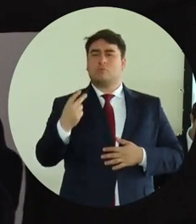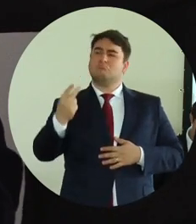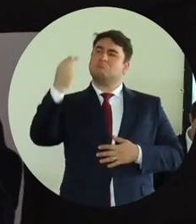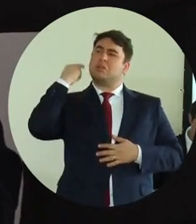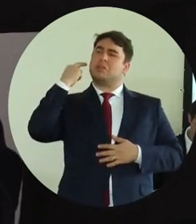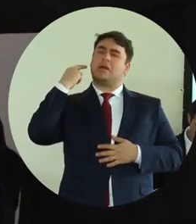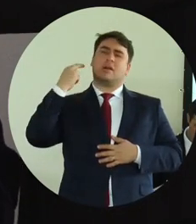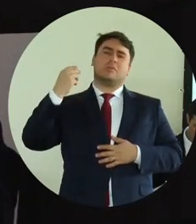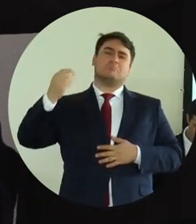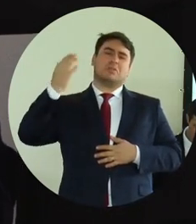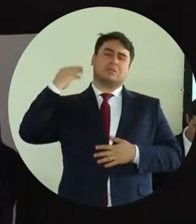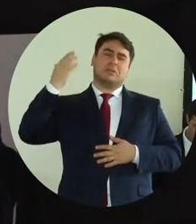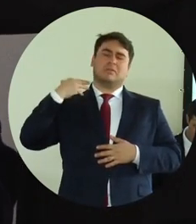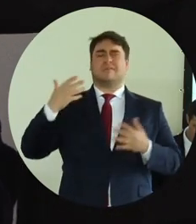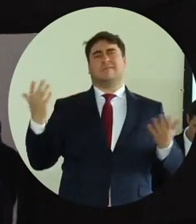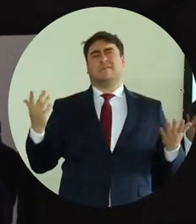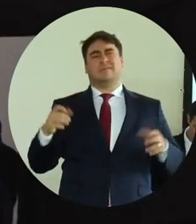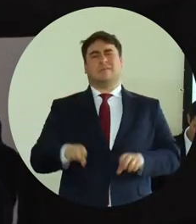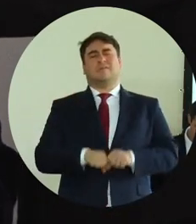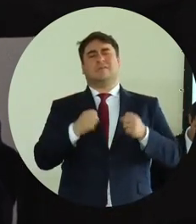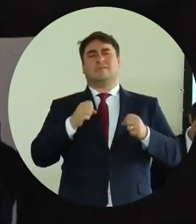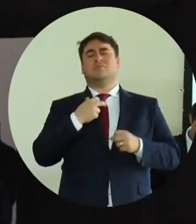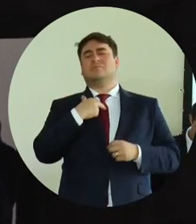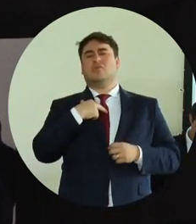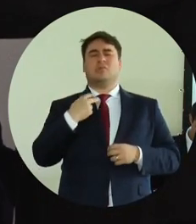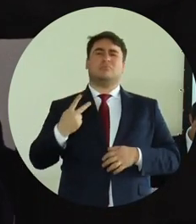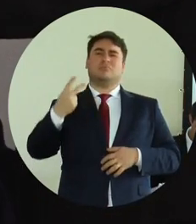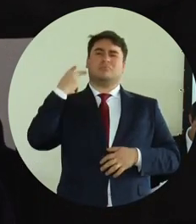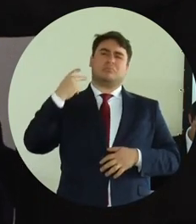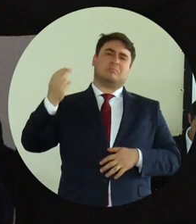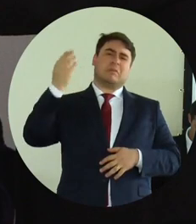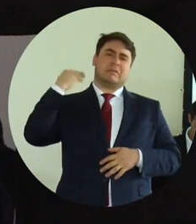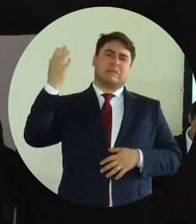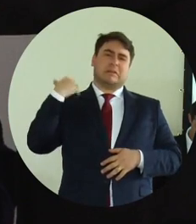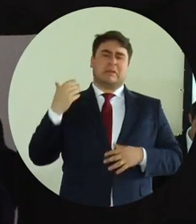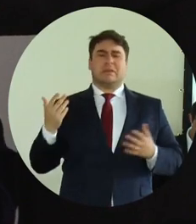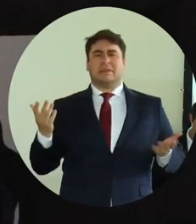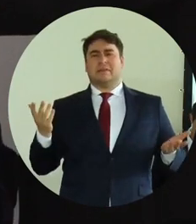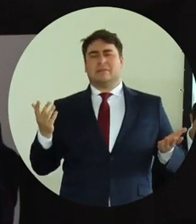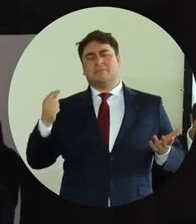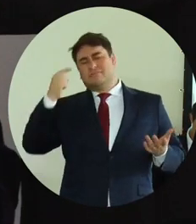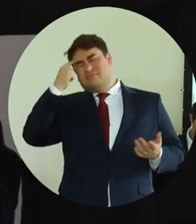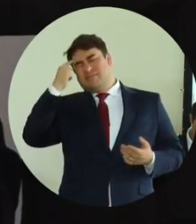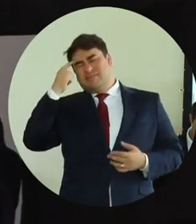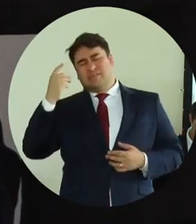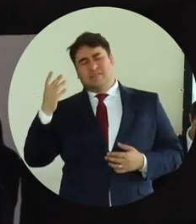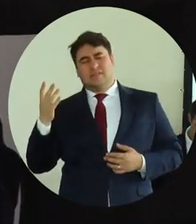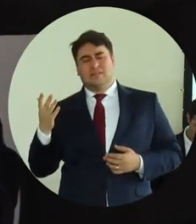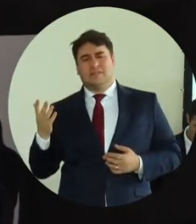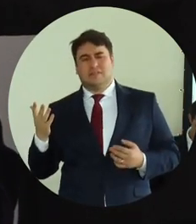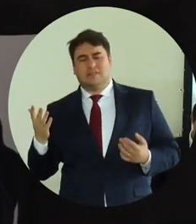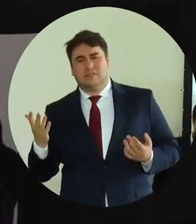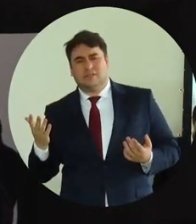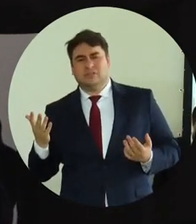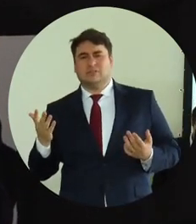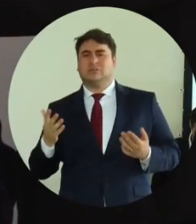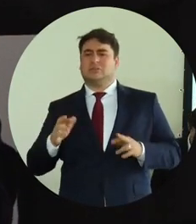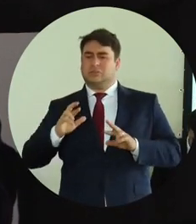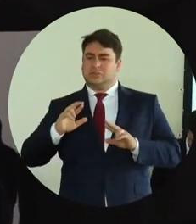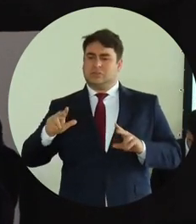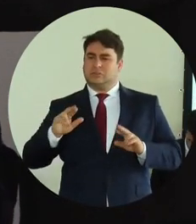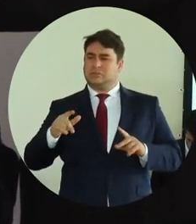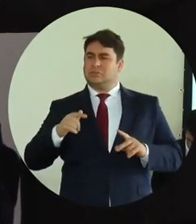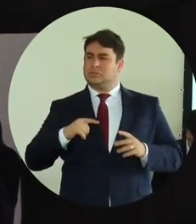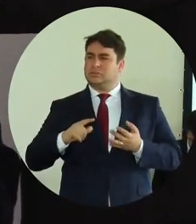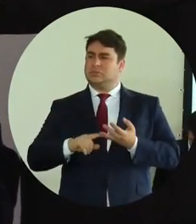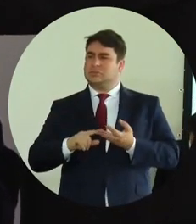trás? Não é possível mais olhar para trás, não é possível mais pensar que, diferente do que